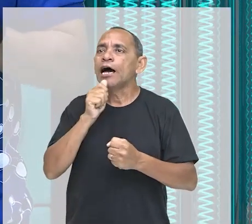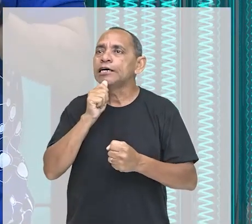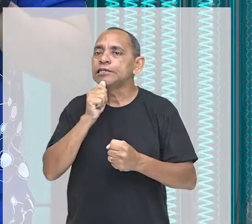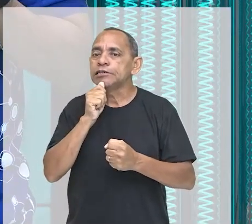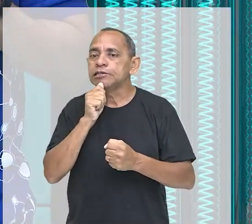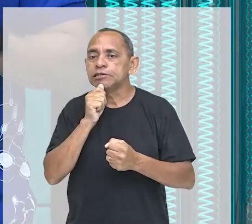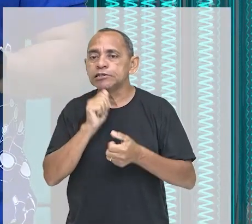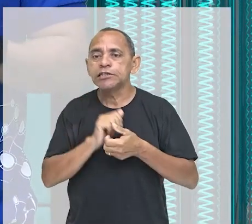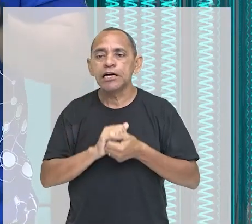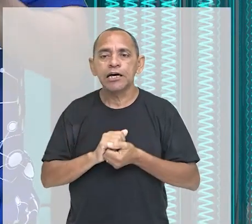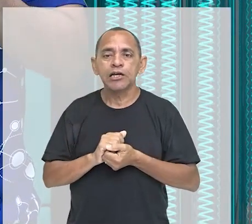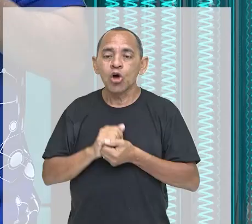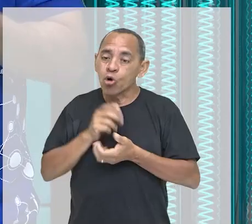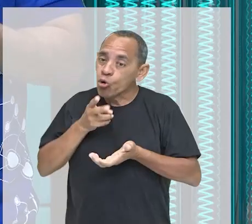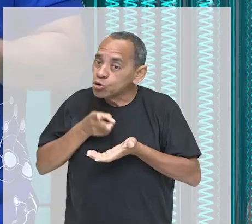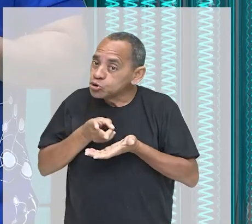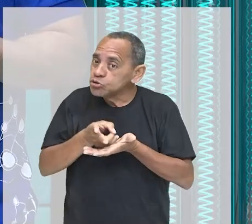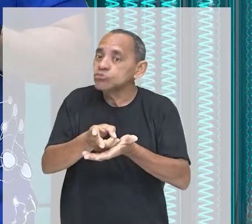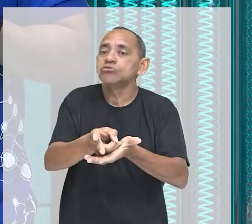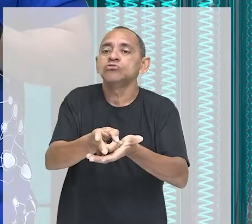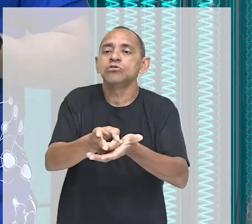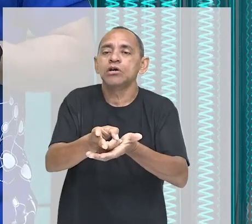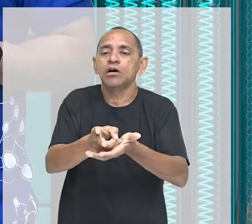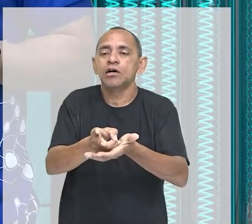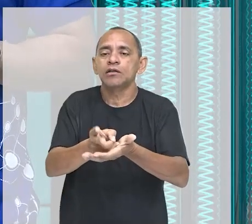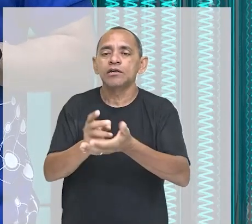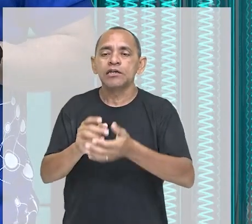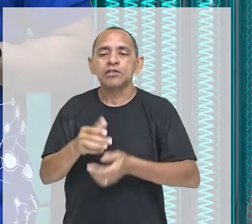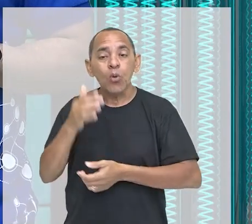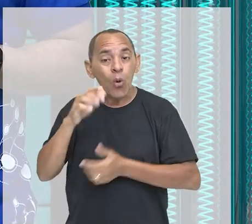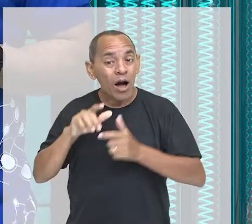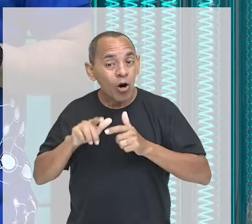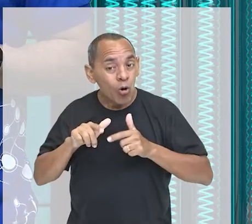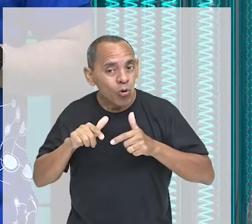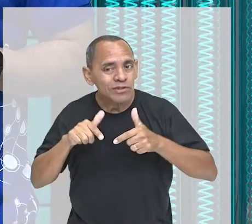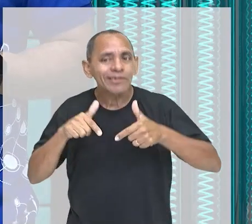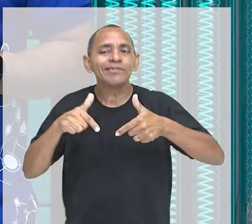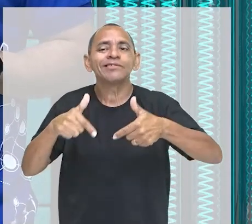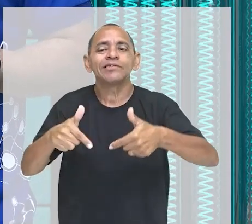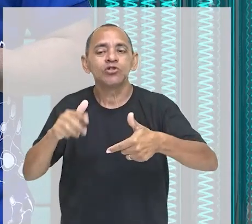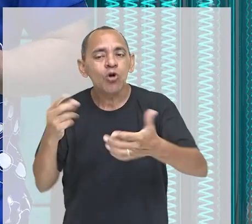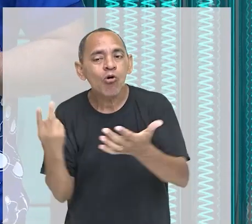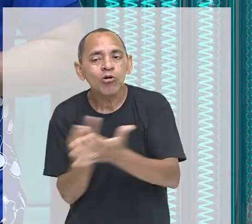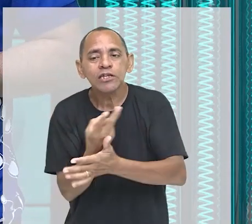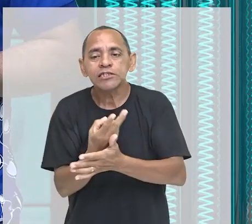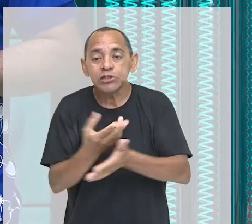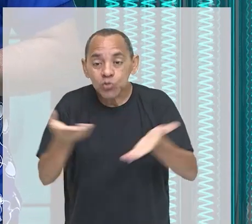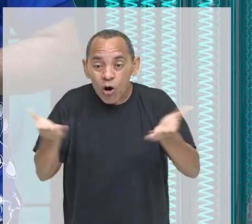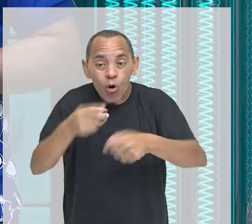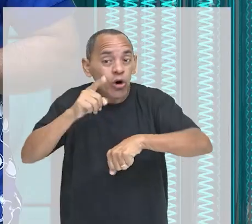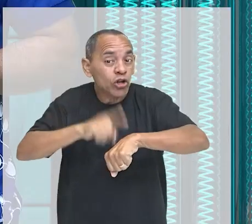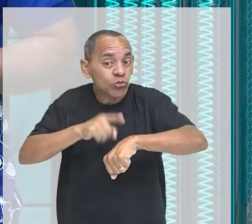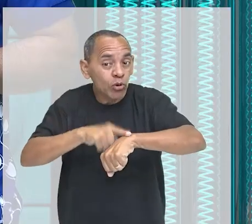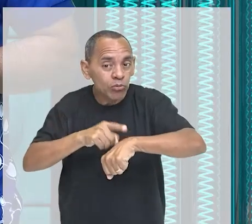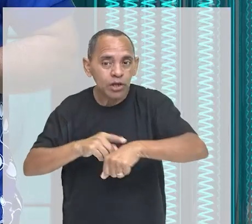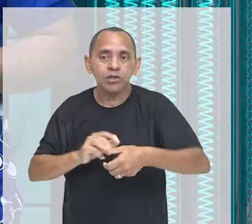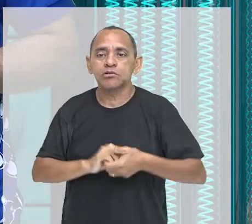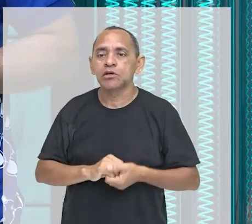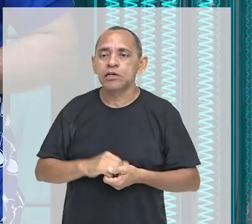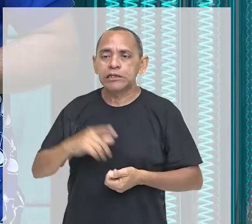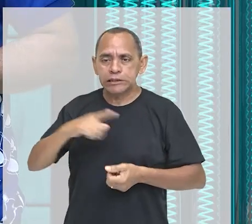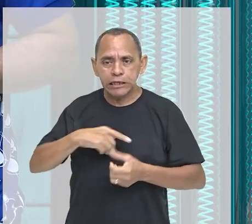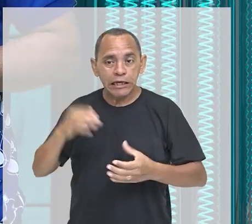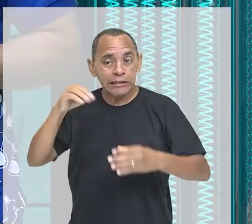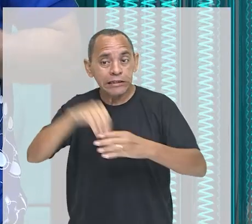A marca gráfica da língua portuguesa que diz respeito aos verbos no infinitivo é a presença da